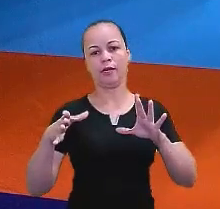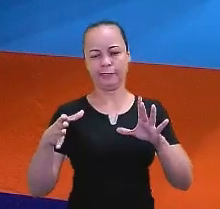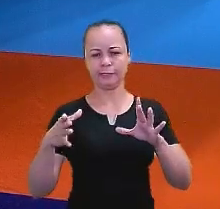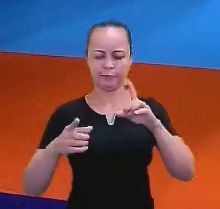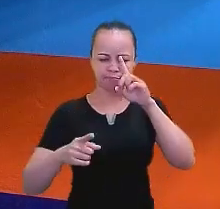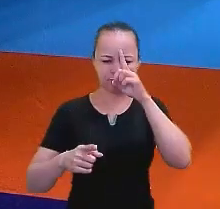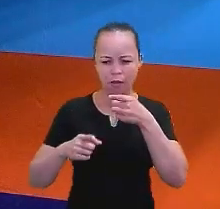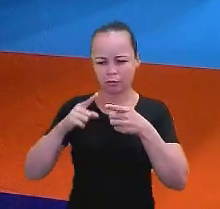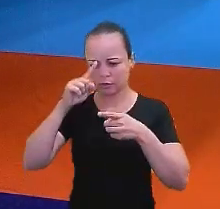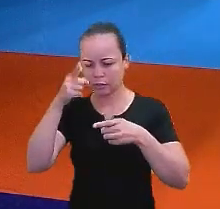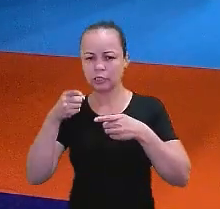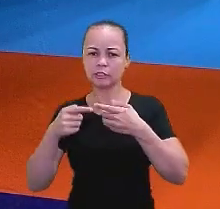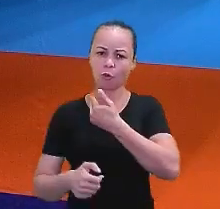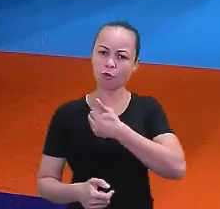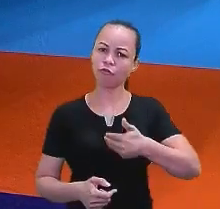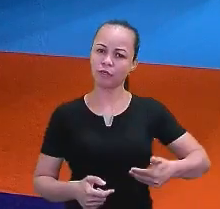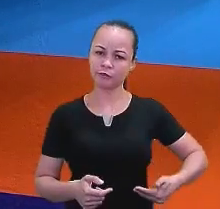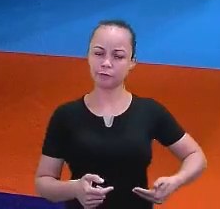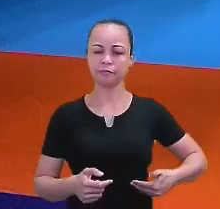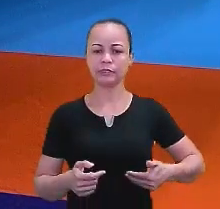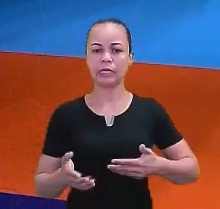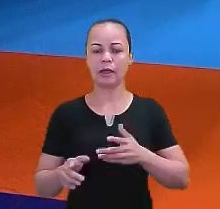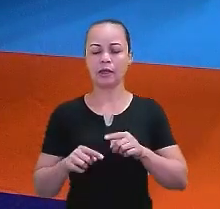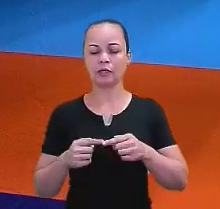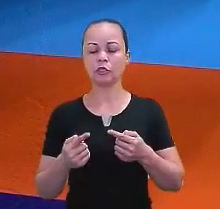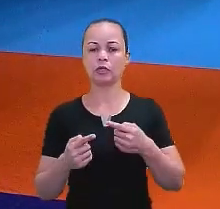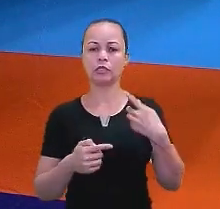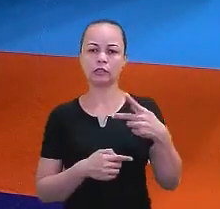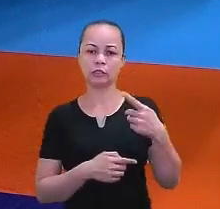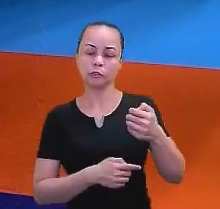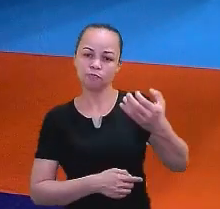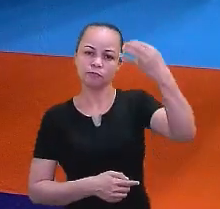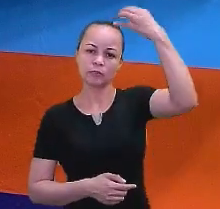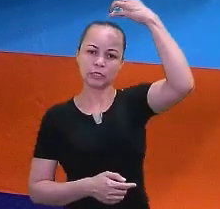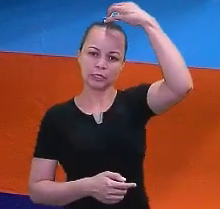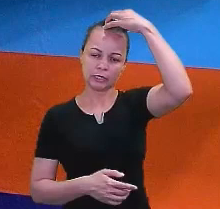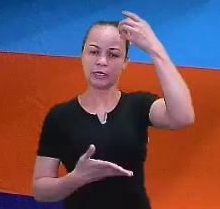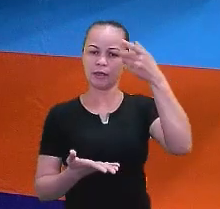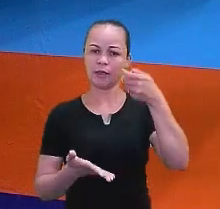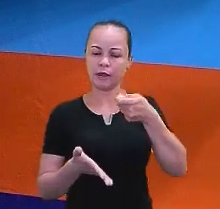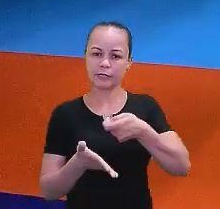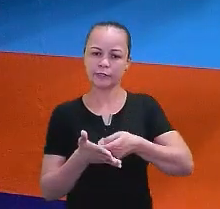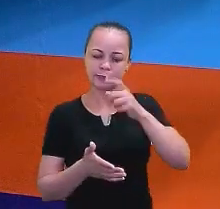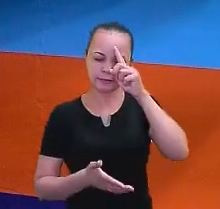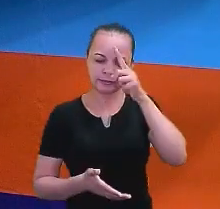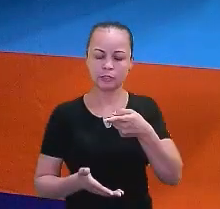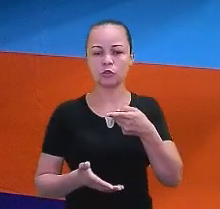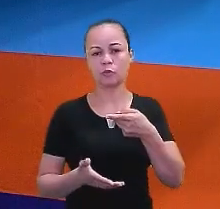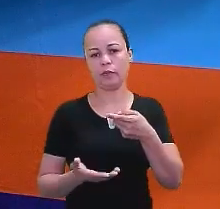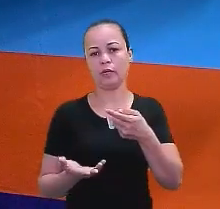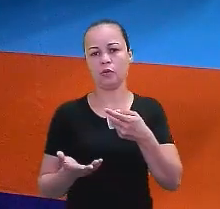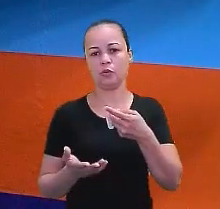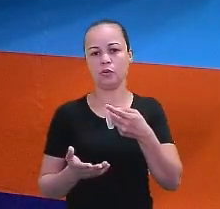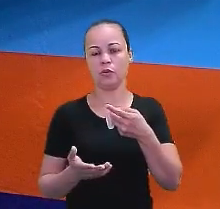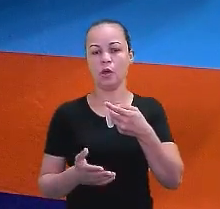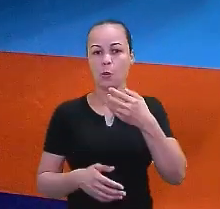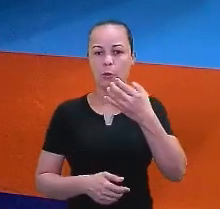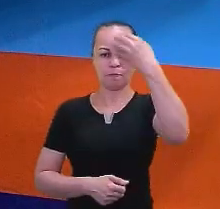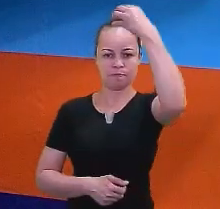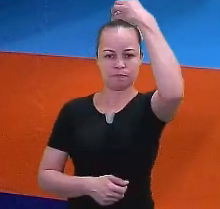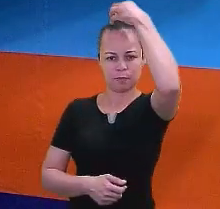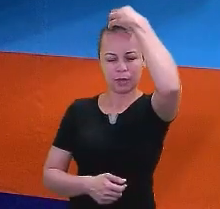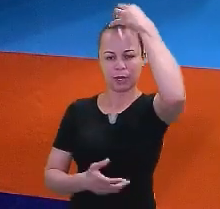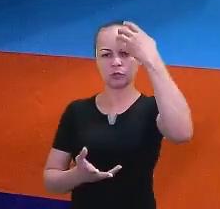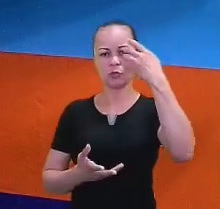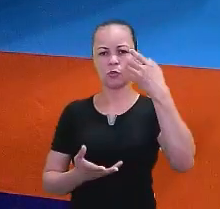de governabilidade. Então, o poder moderador, que era exercido pelo imperador, ele